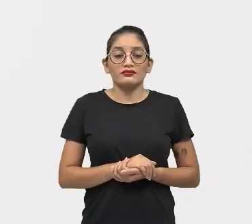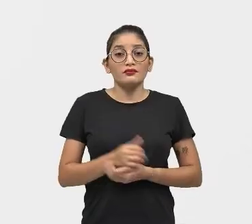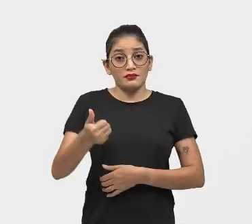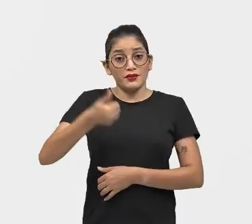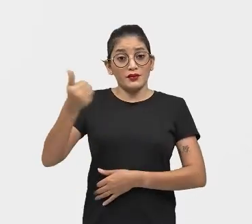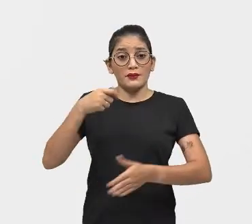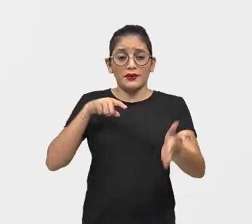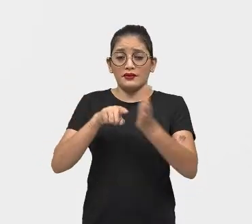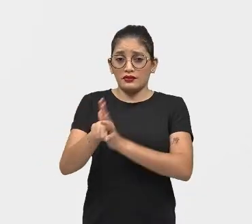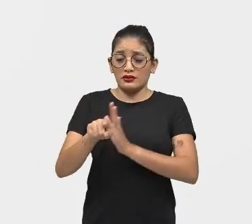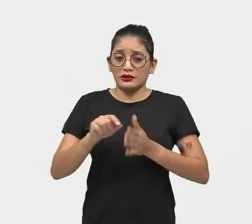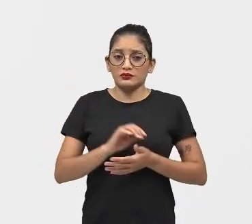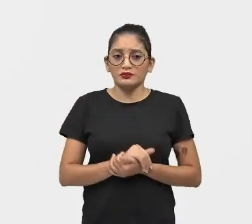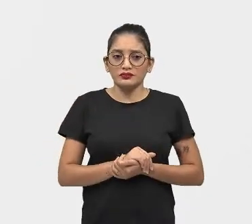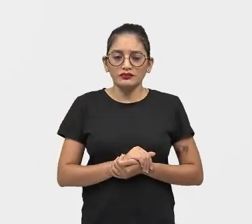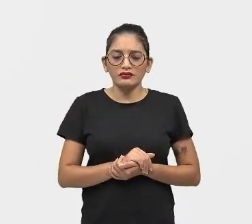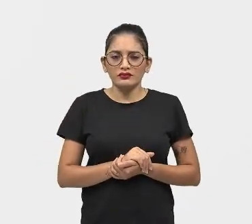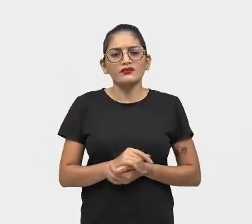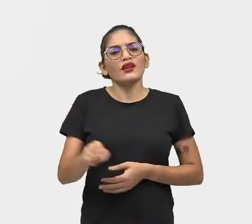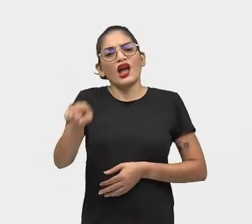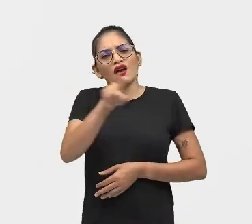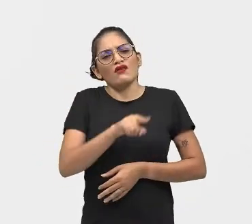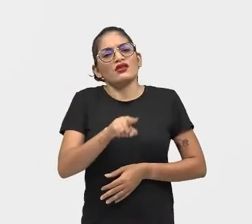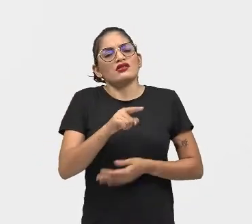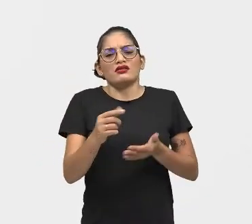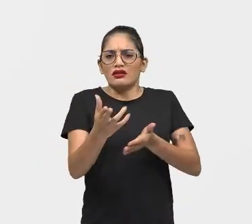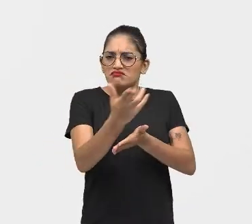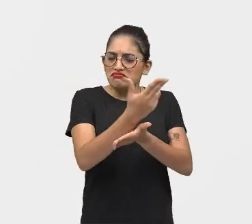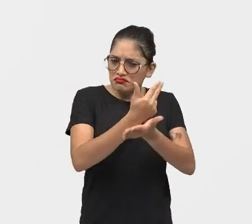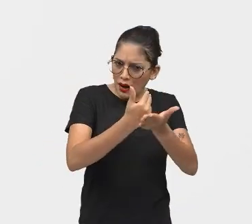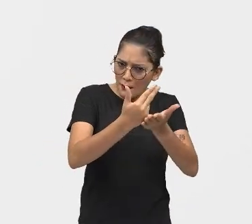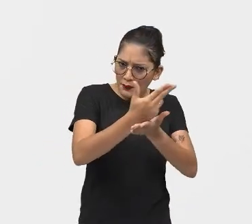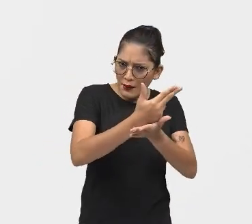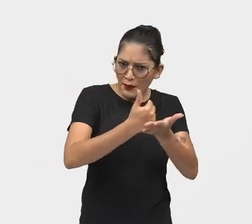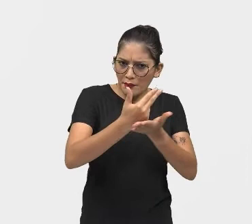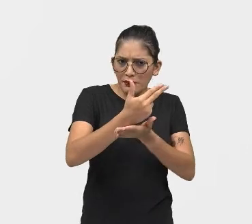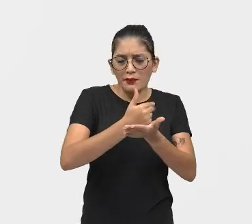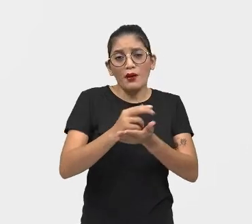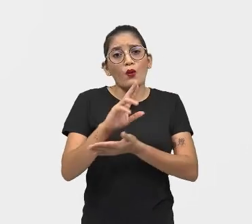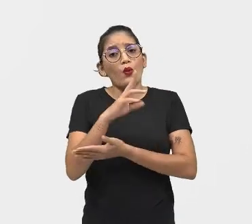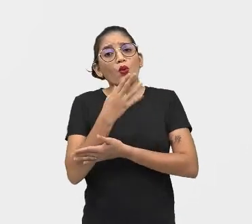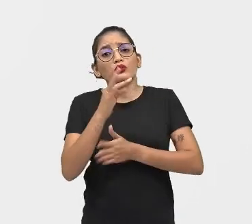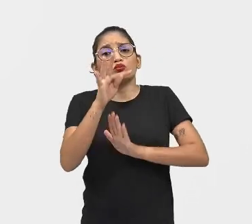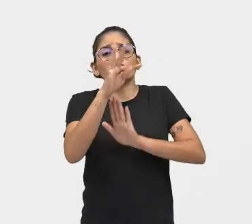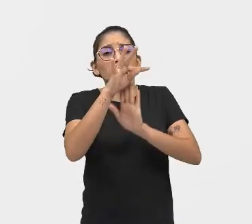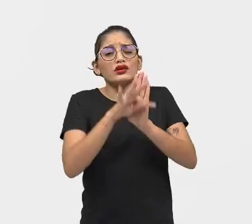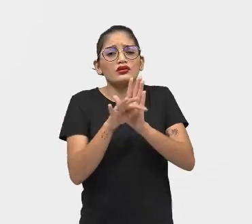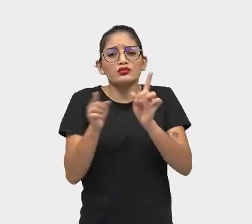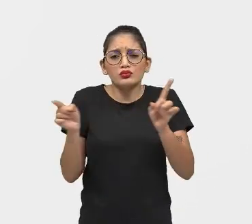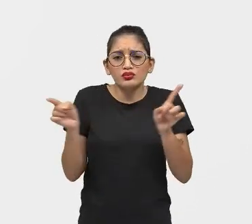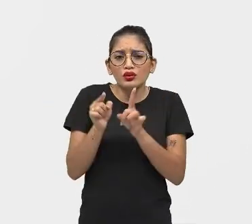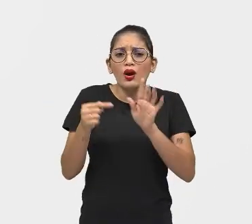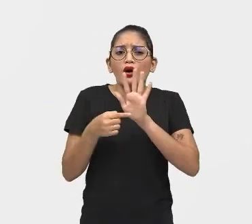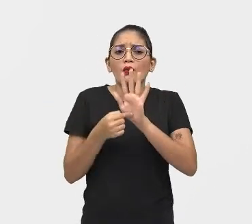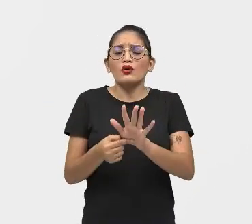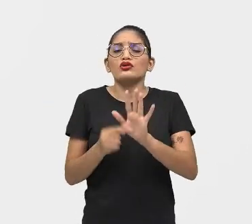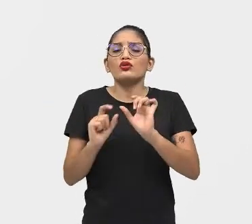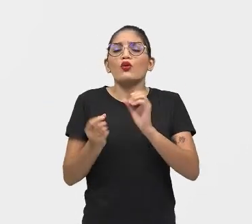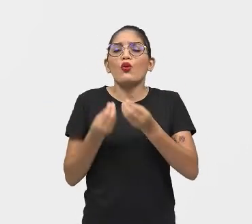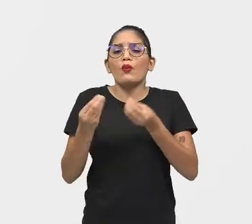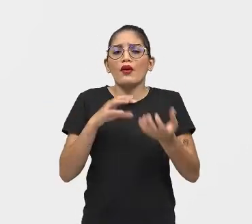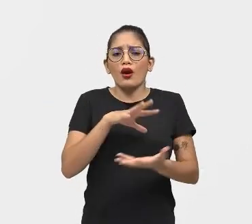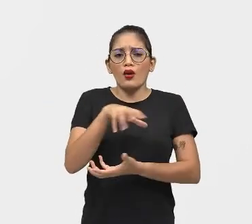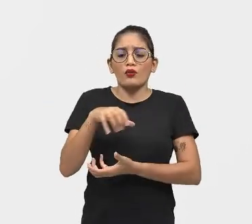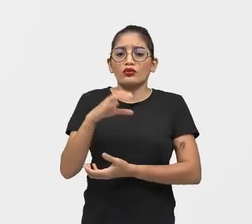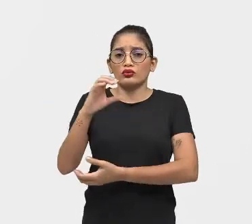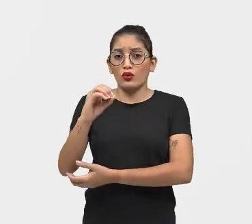Questão 1. Vocês vão fazer um desenho ou um pequeno texto abordando o mundo ocidental.